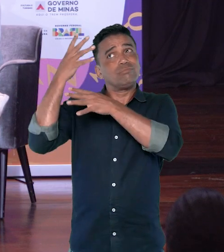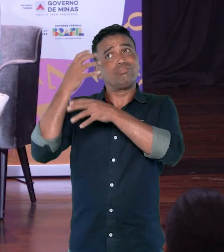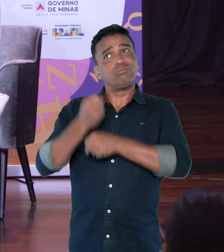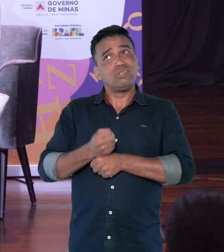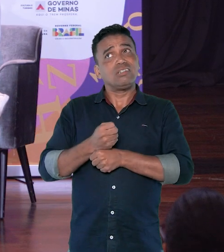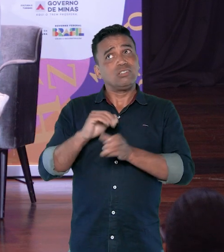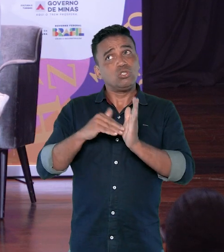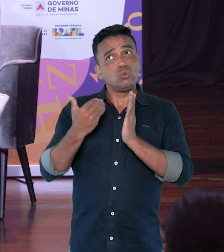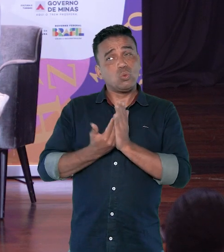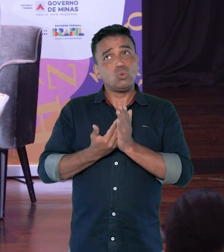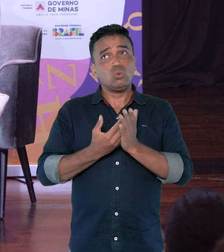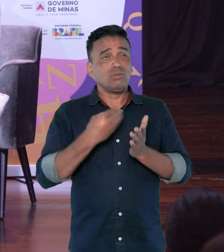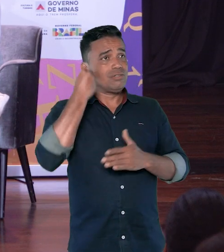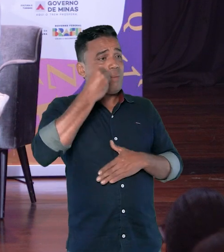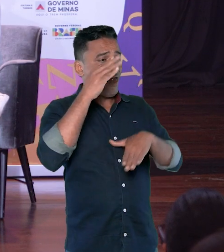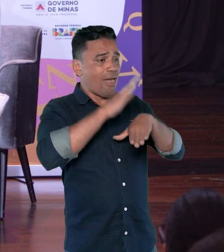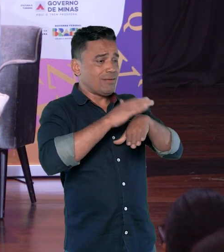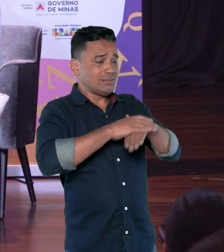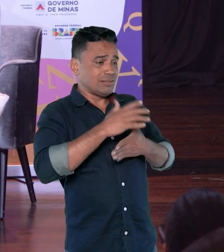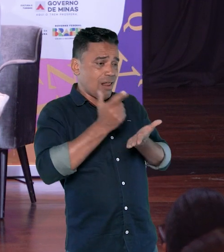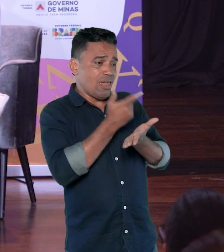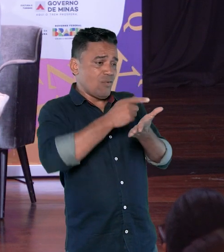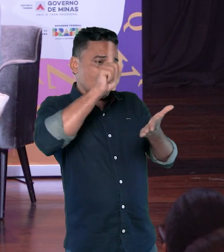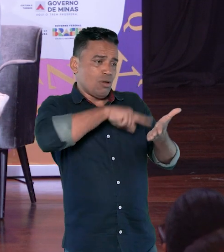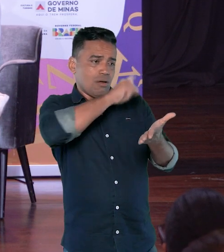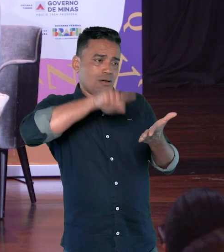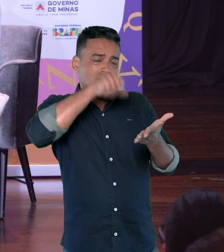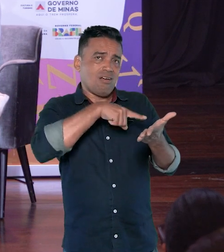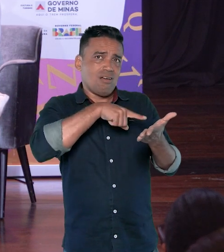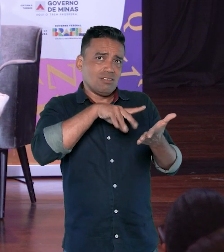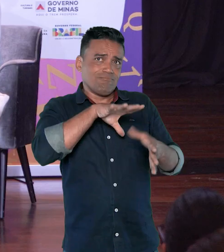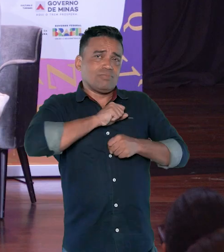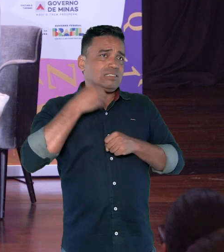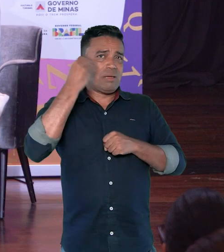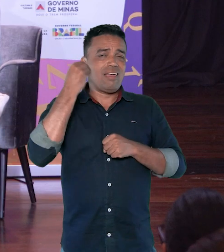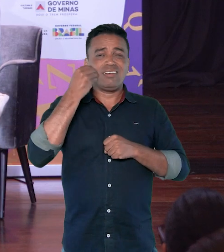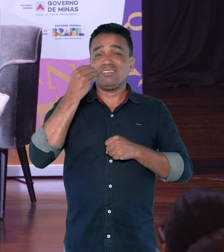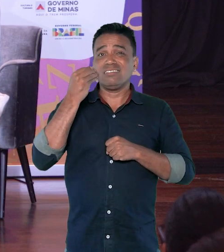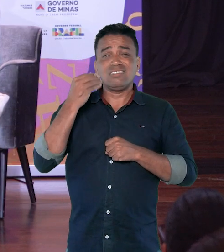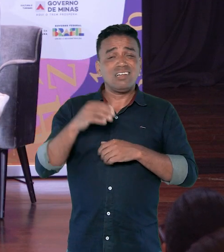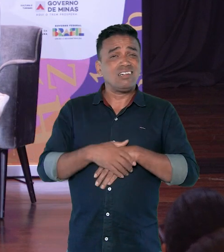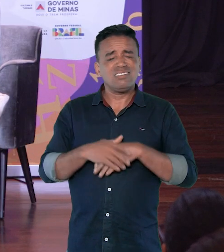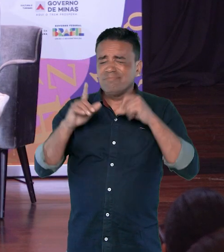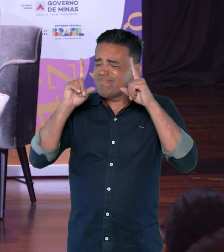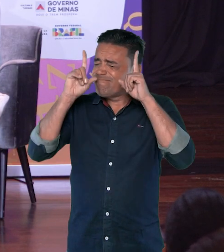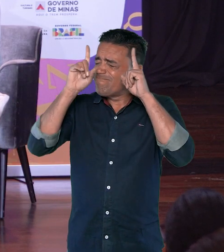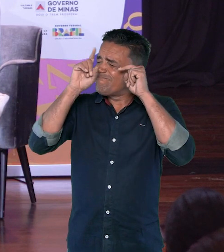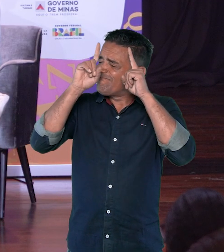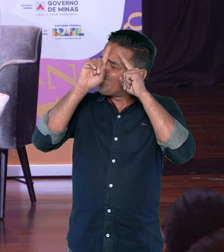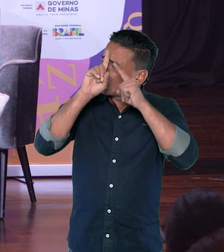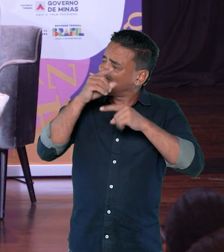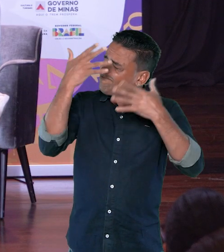censura me parece que é um saldo muito caro, assim, né?